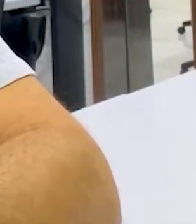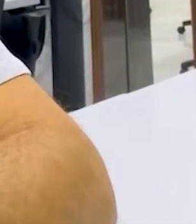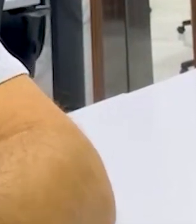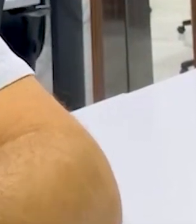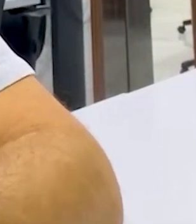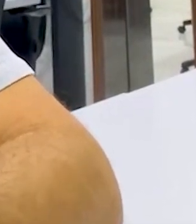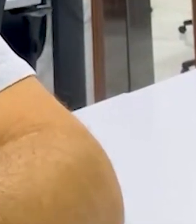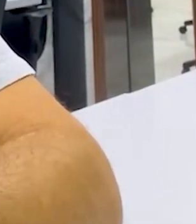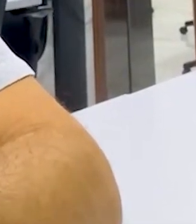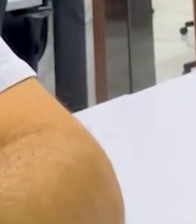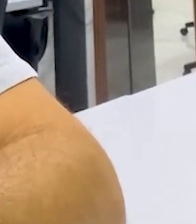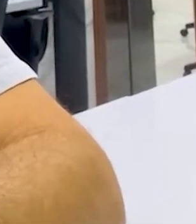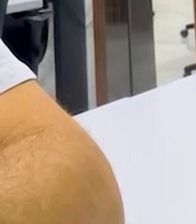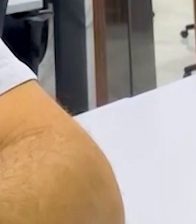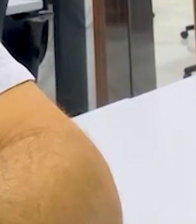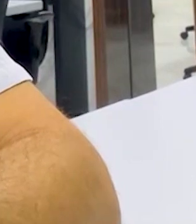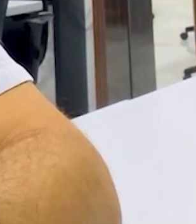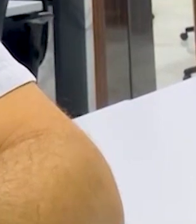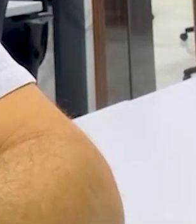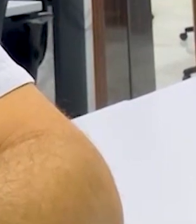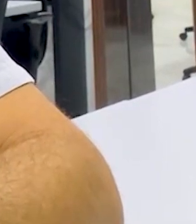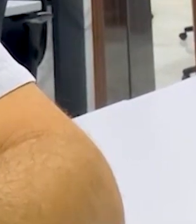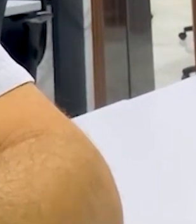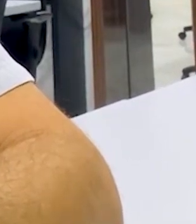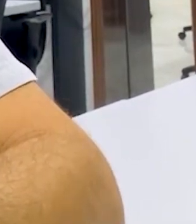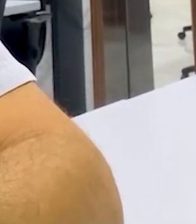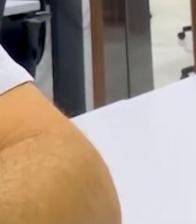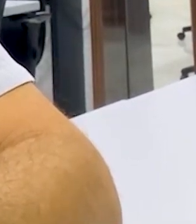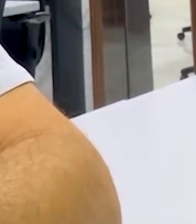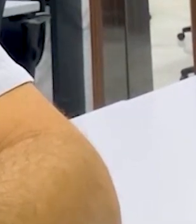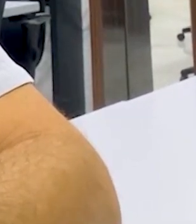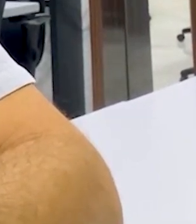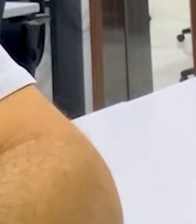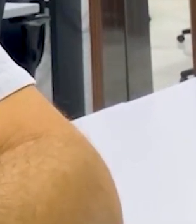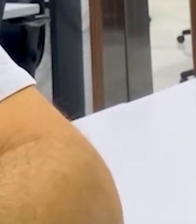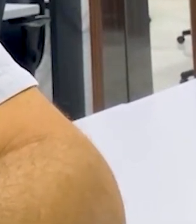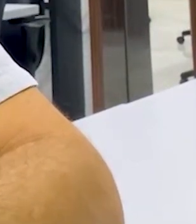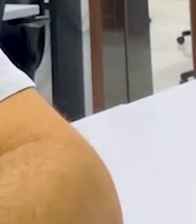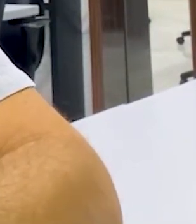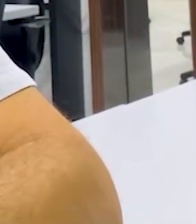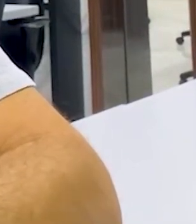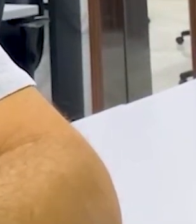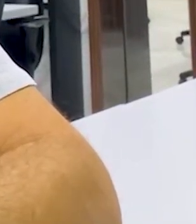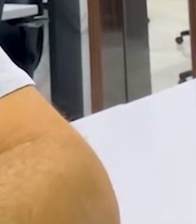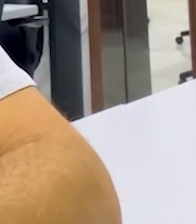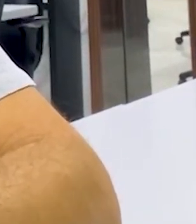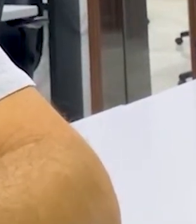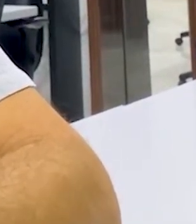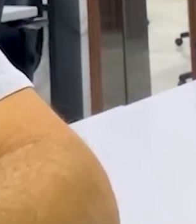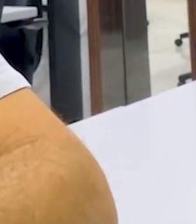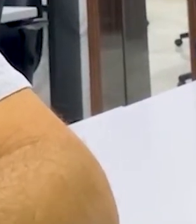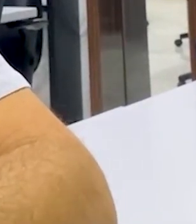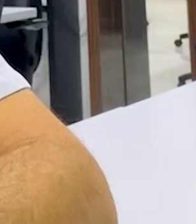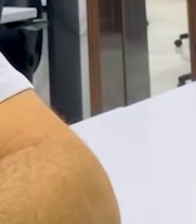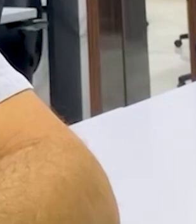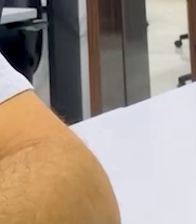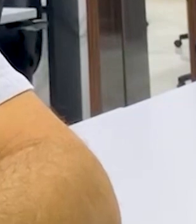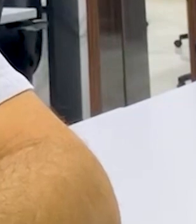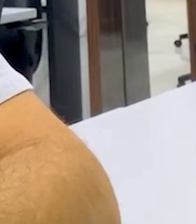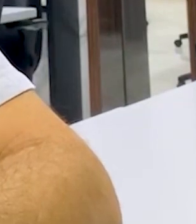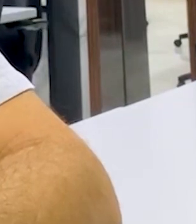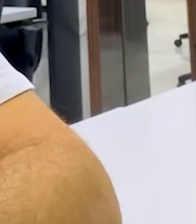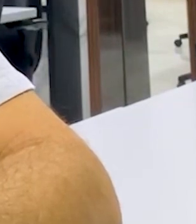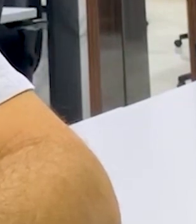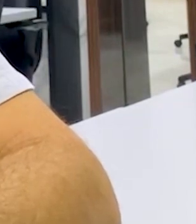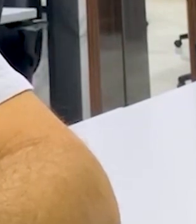legais, sendo eles a certidão de nascimento da criança, o comprovante de endereço da família e os documentos de identificação